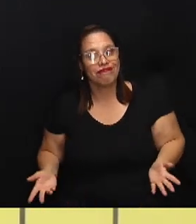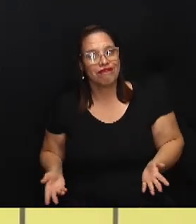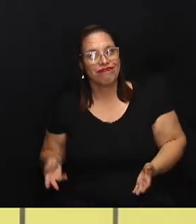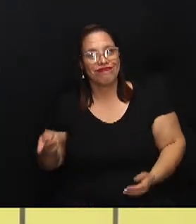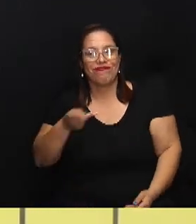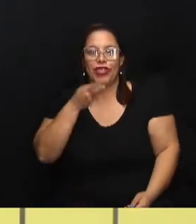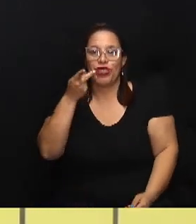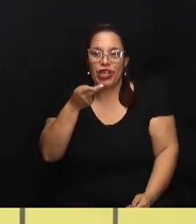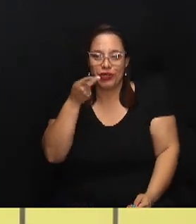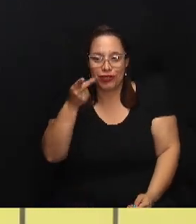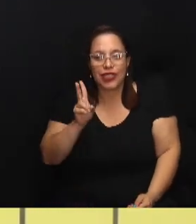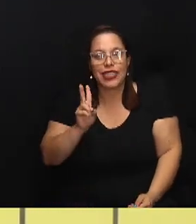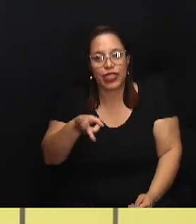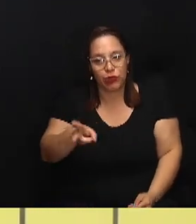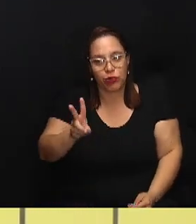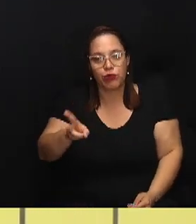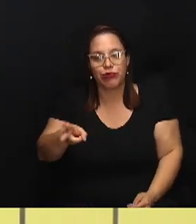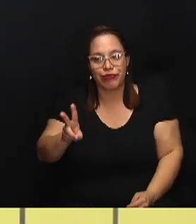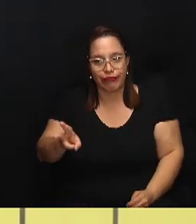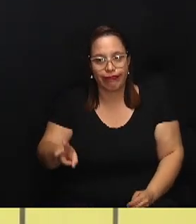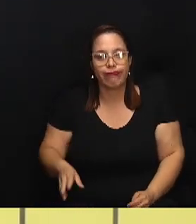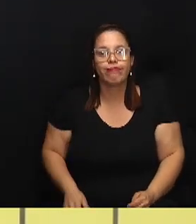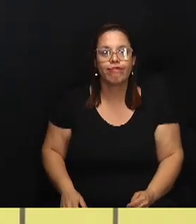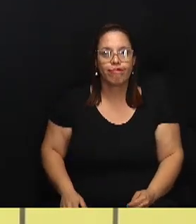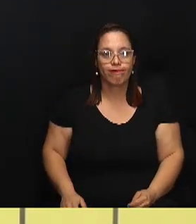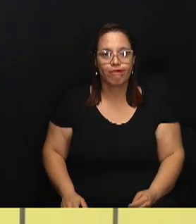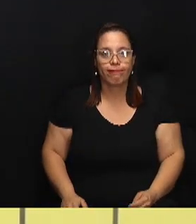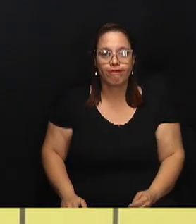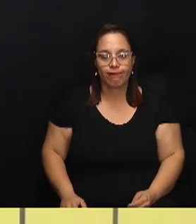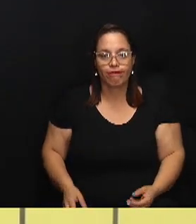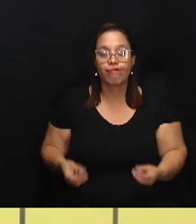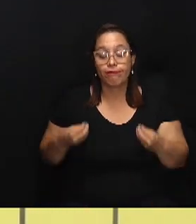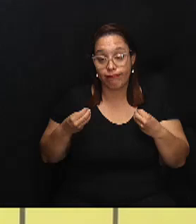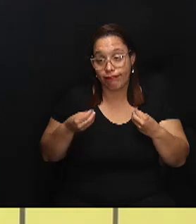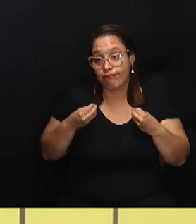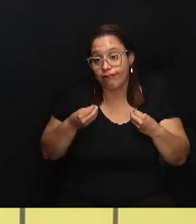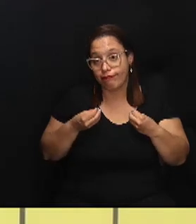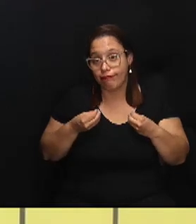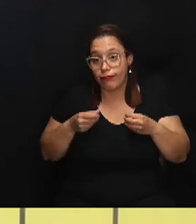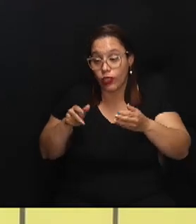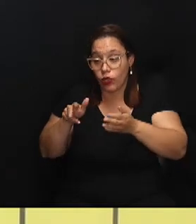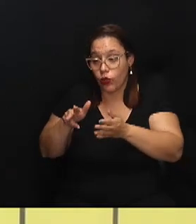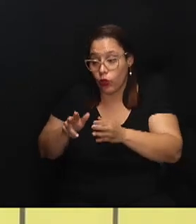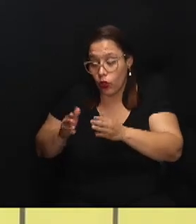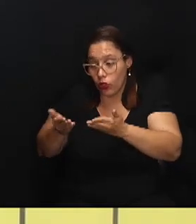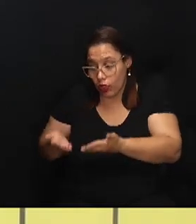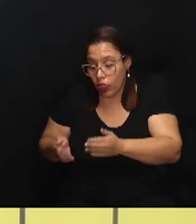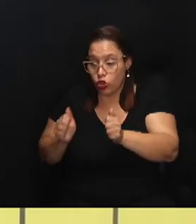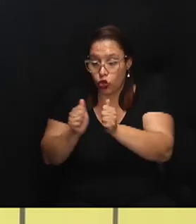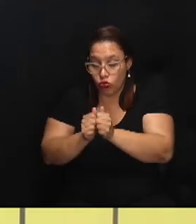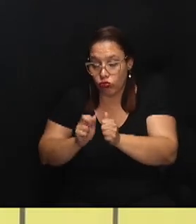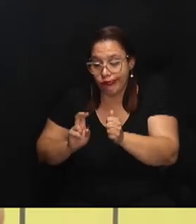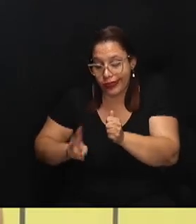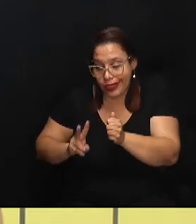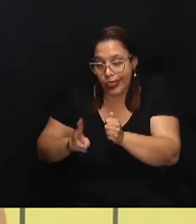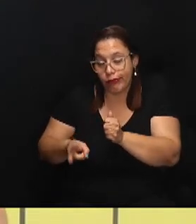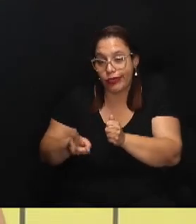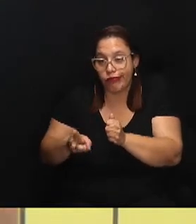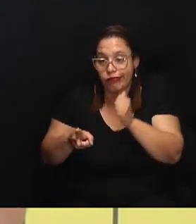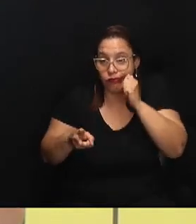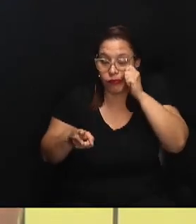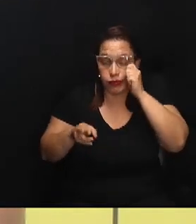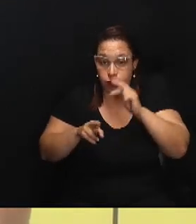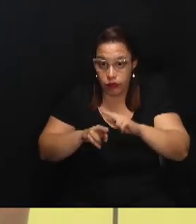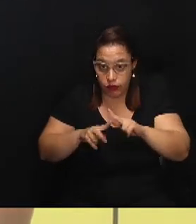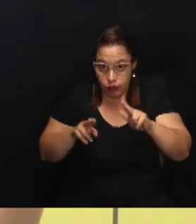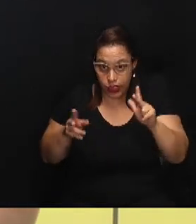por ela quando ela estava dando depoimento. Mas era a maneira, como ela disse, né? De estar ali contribuindo de alguma forma. Porque, diferente